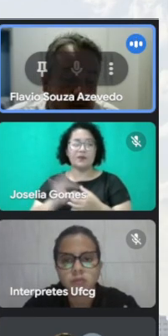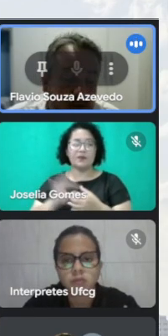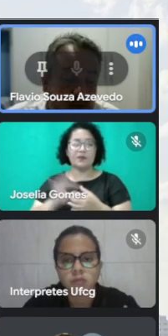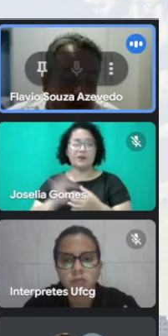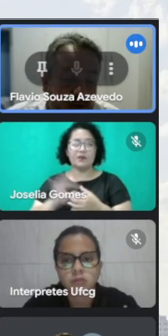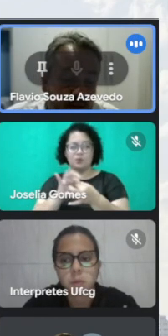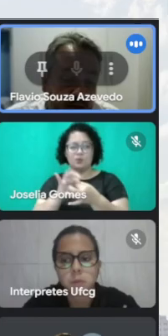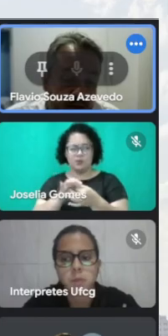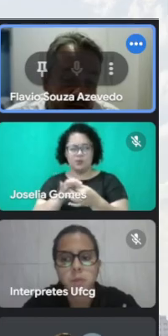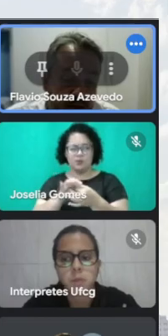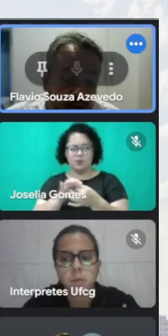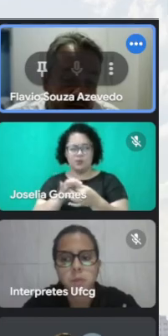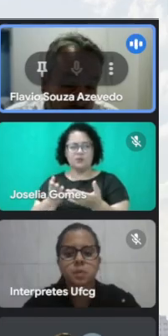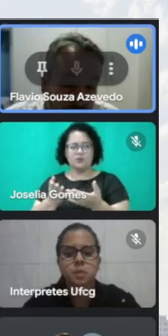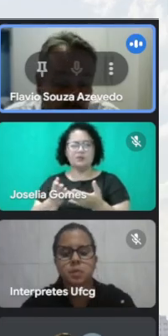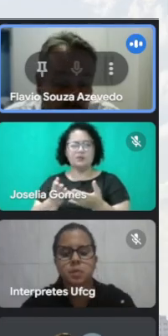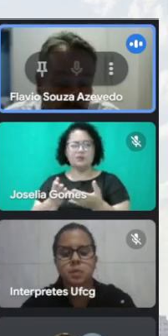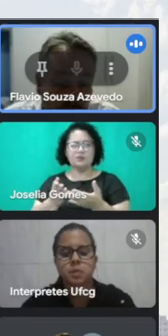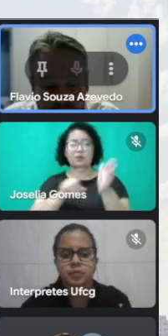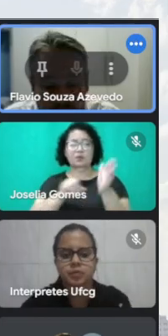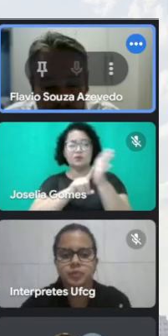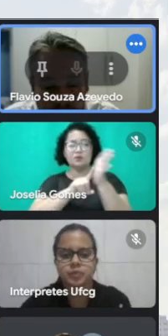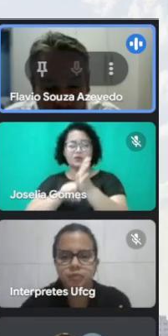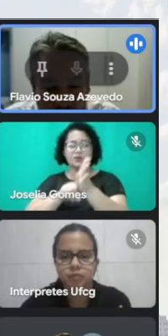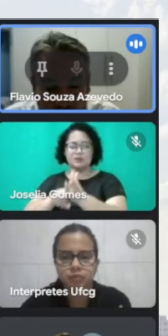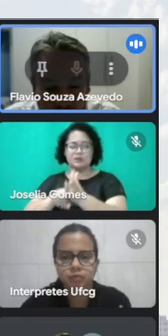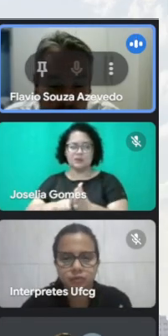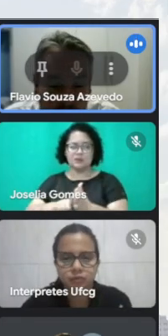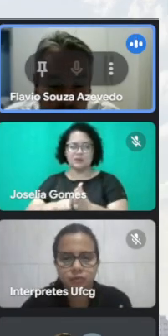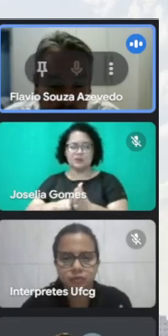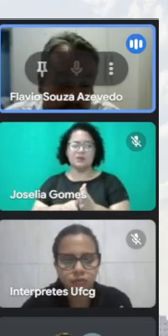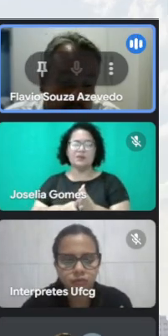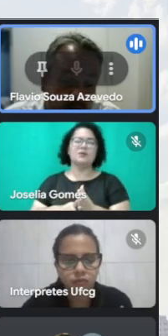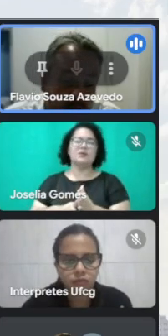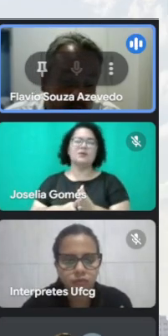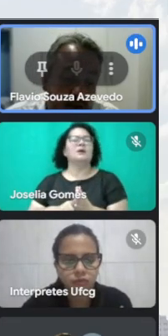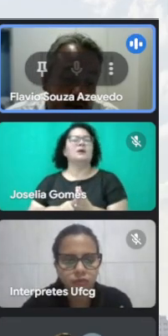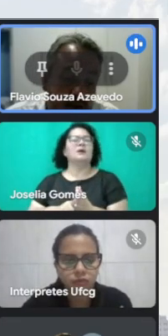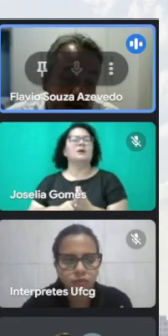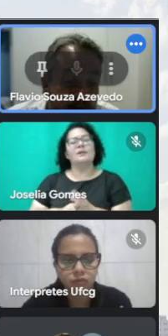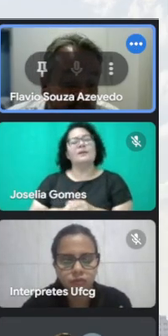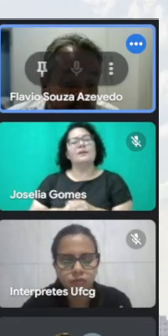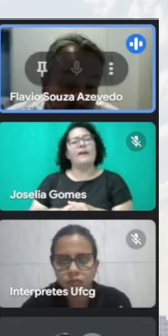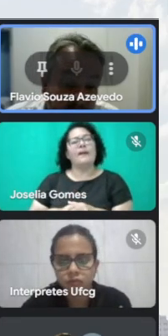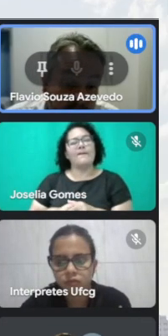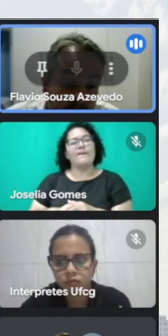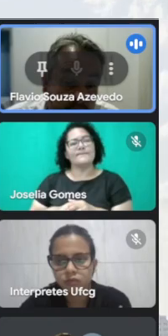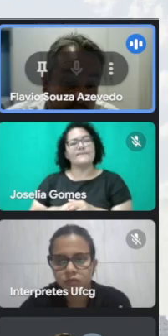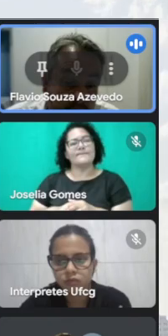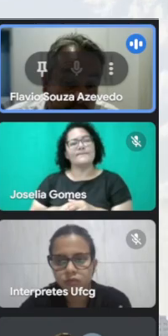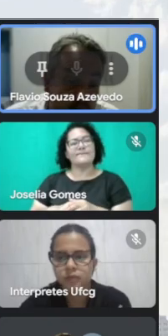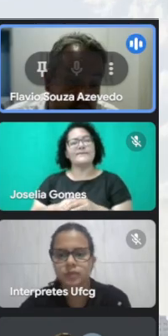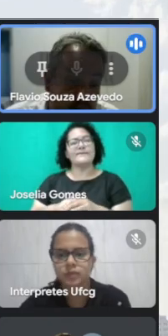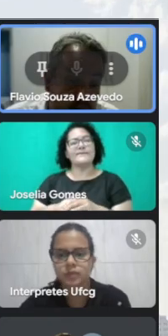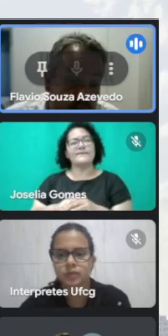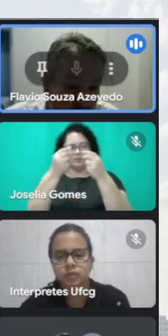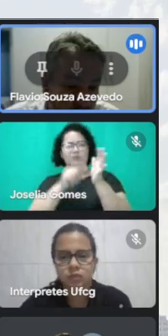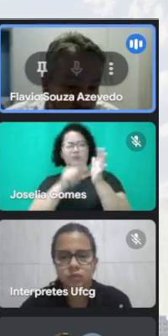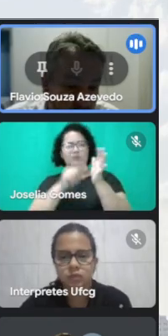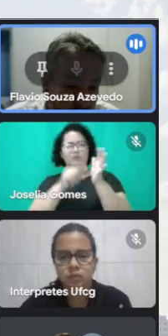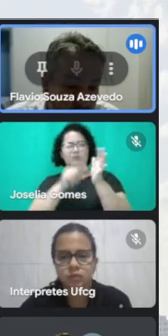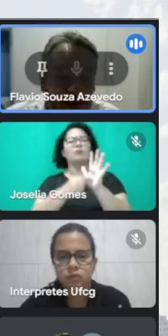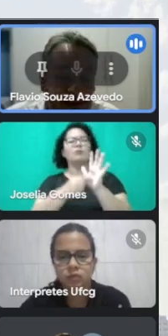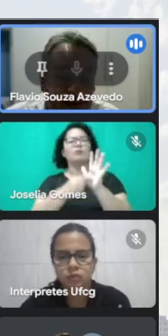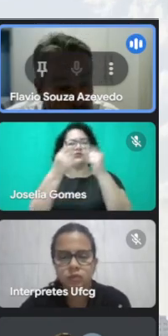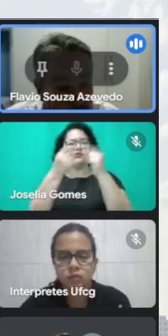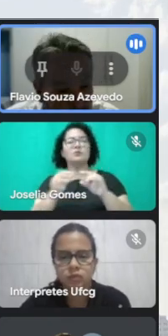temporal, né, esse pesquisador, que ele publica muita coisa sobre isso, né, ele diz que a maioria dessas ondas